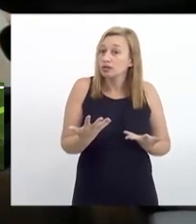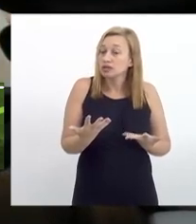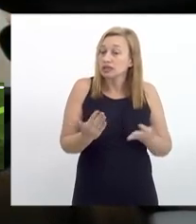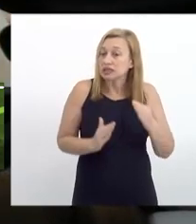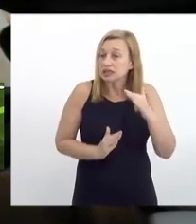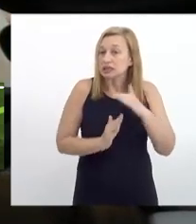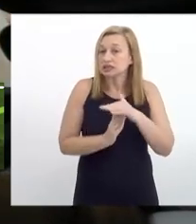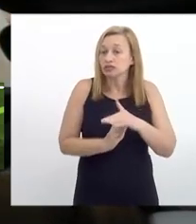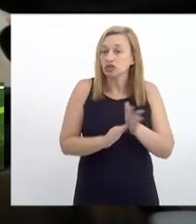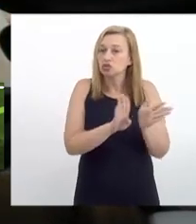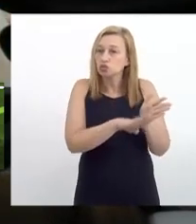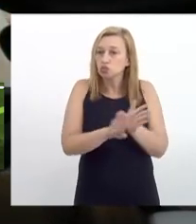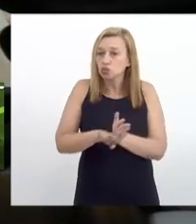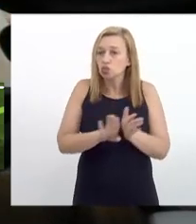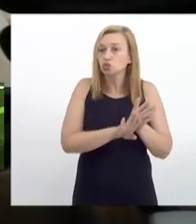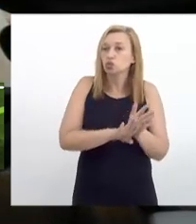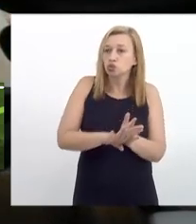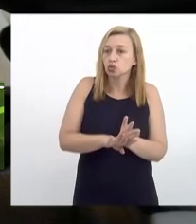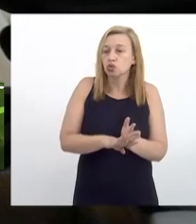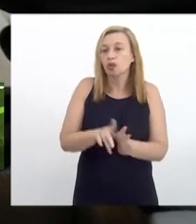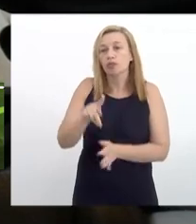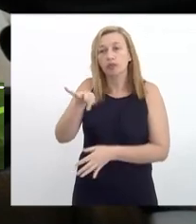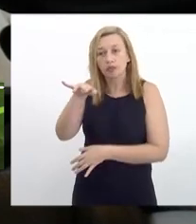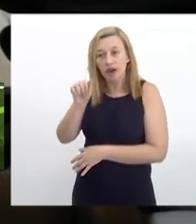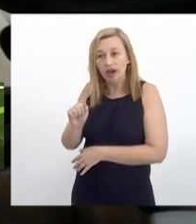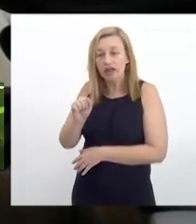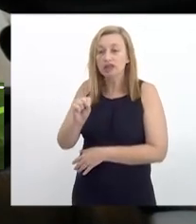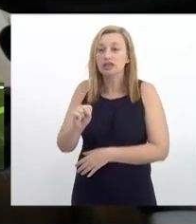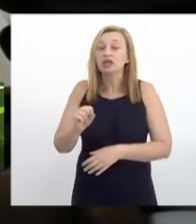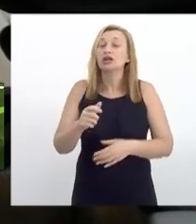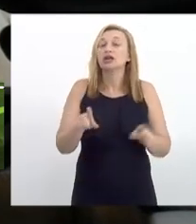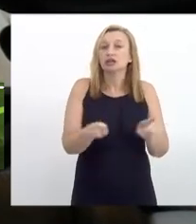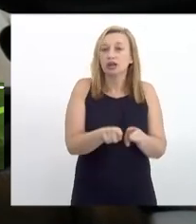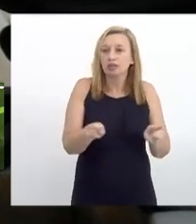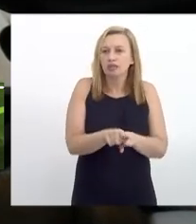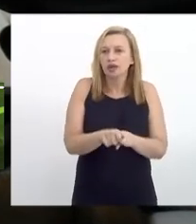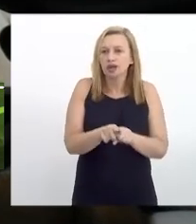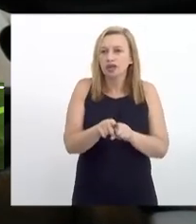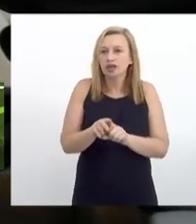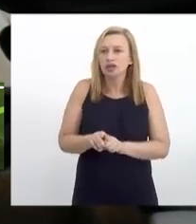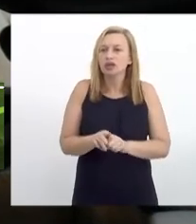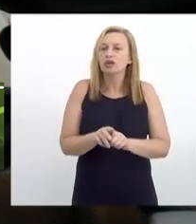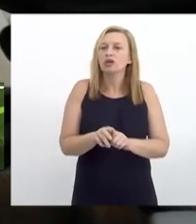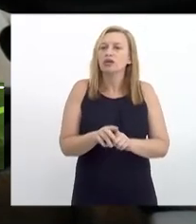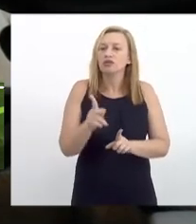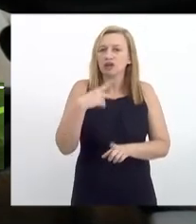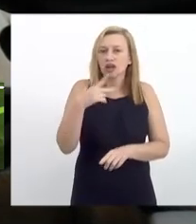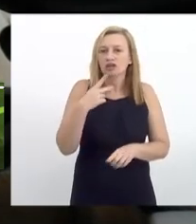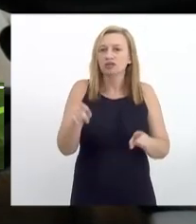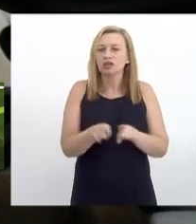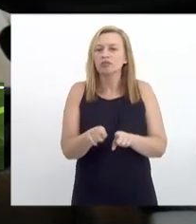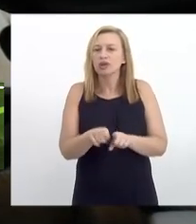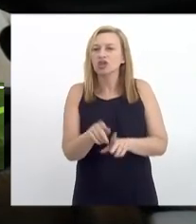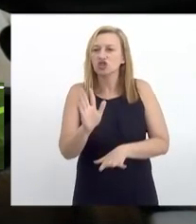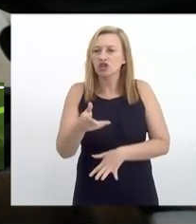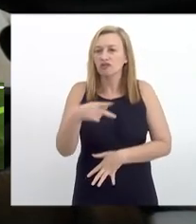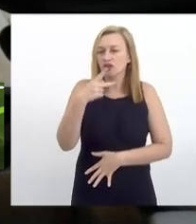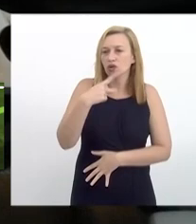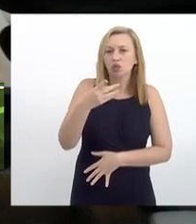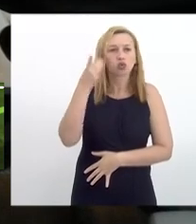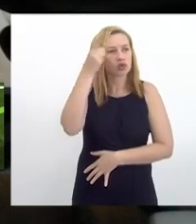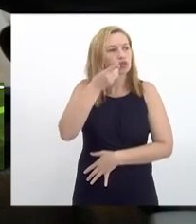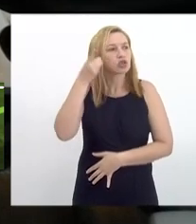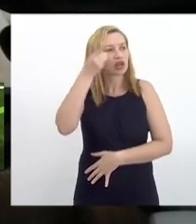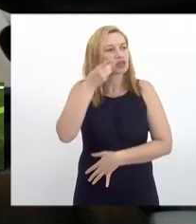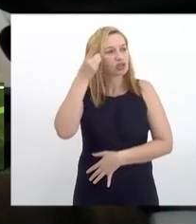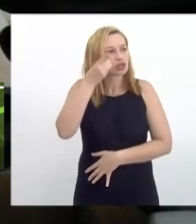limite às despesas consideradas primárias e também referendando aqui o que já trouxe o deputado